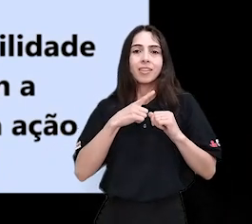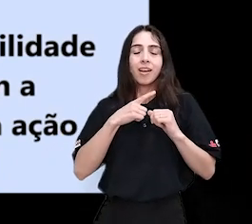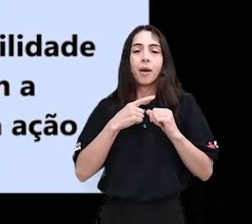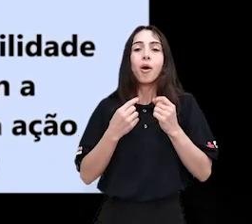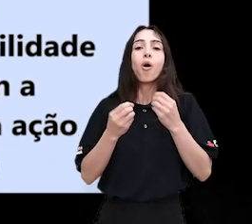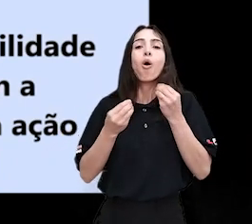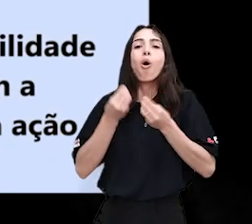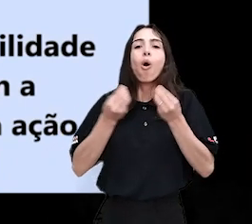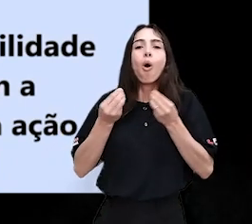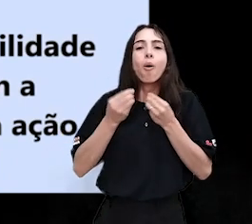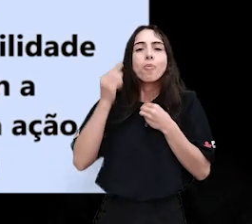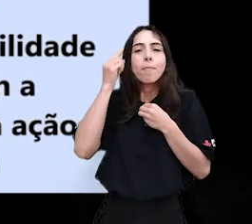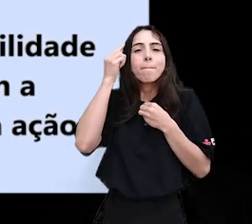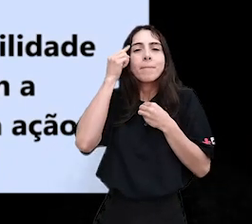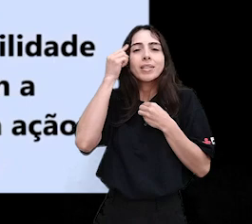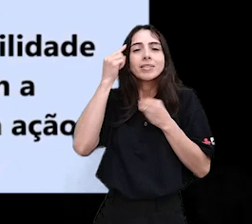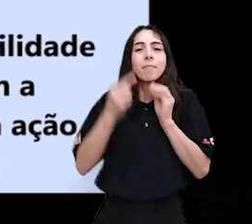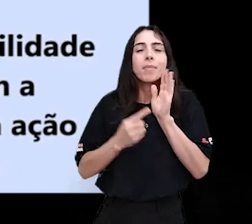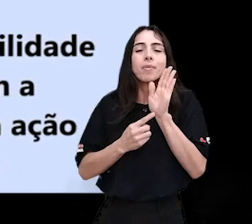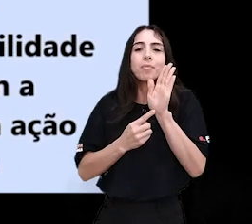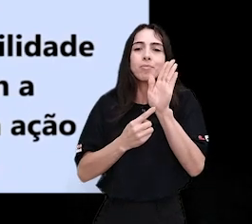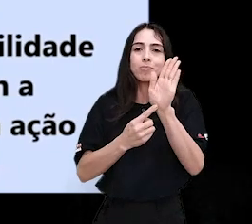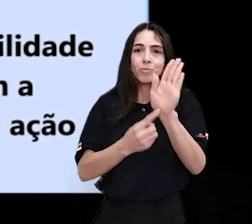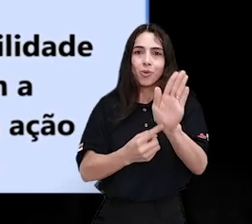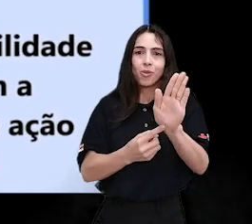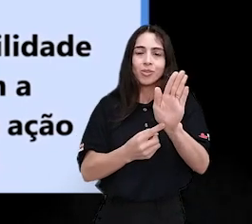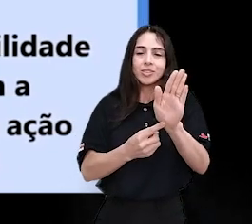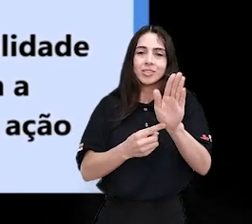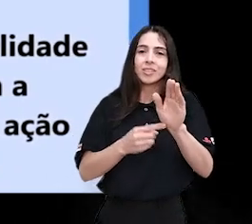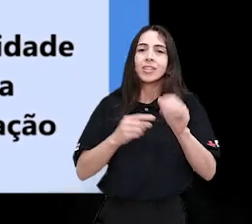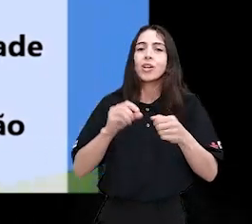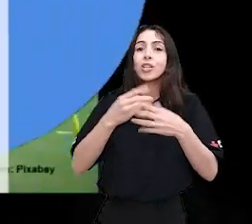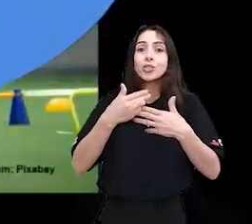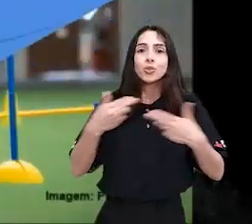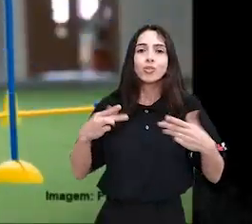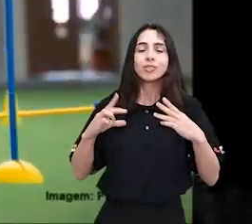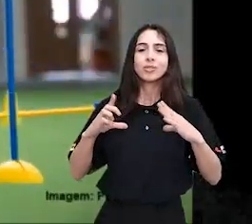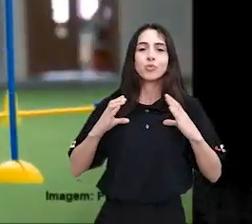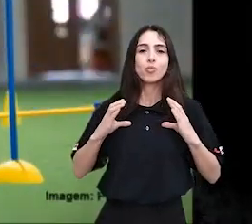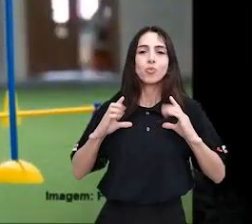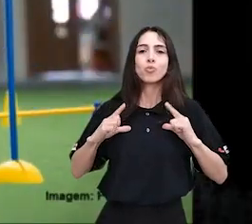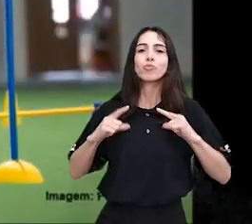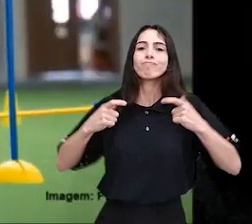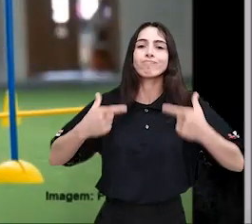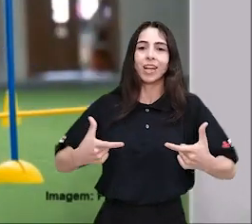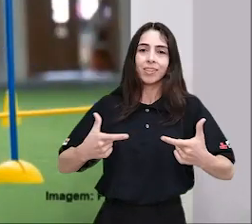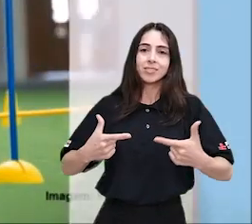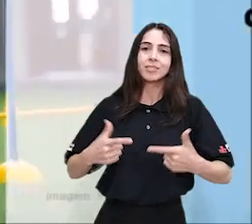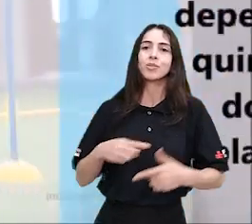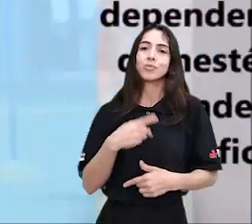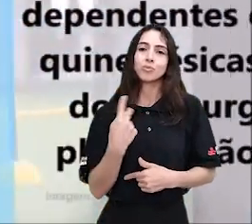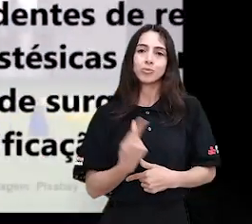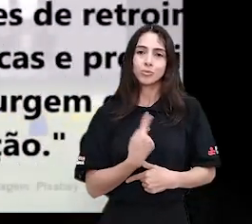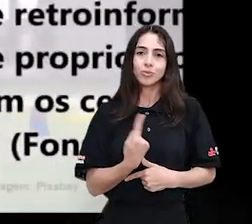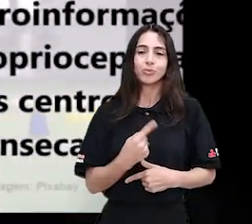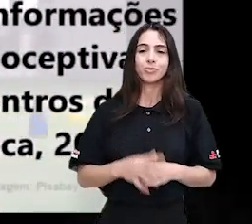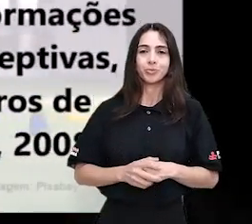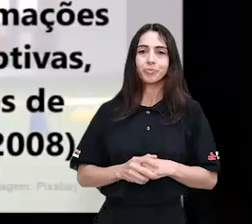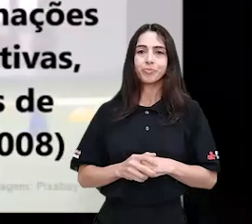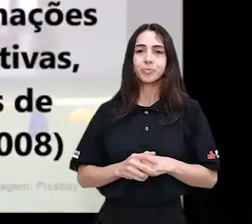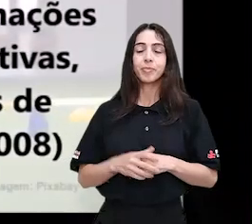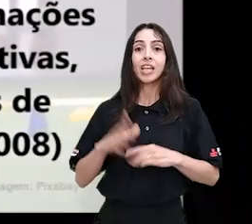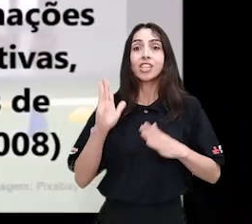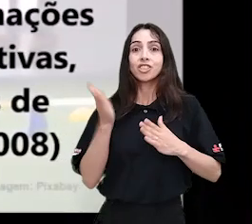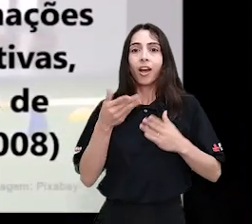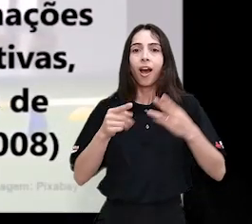atividade cognitiva que antecede a ação ou a conduta. Já a área secundária apresenta